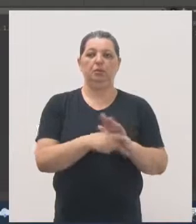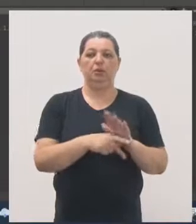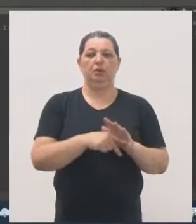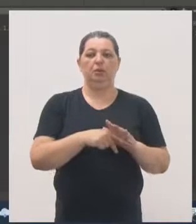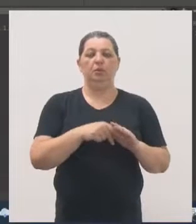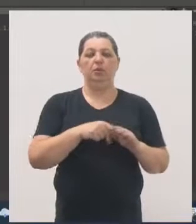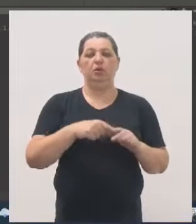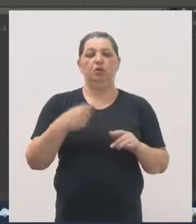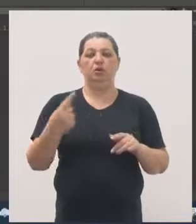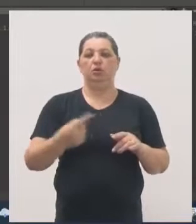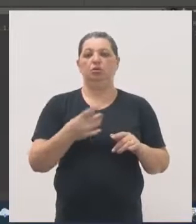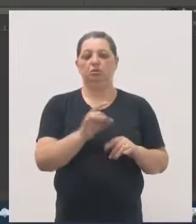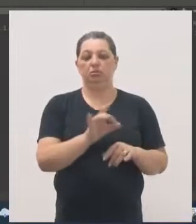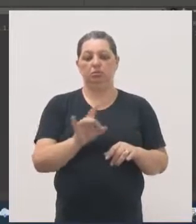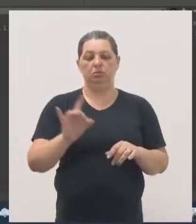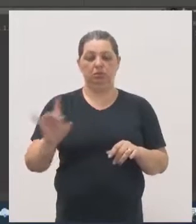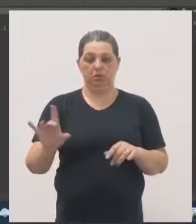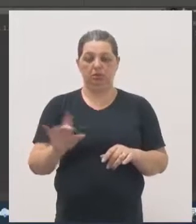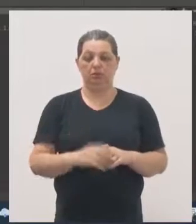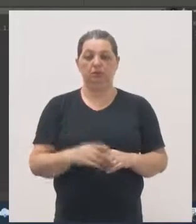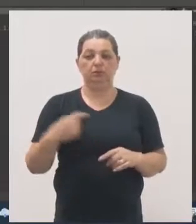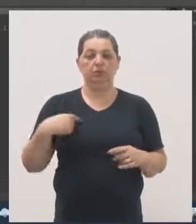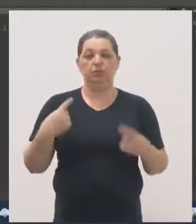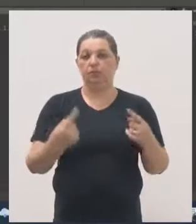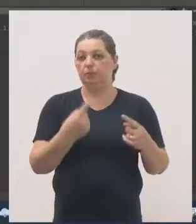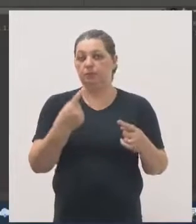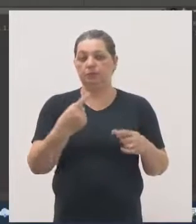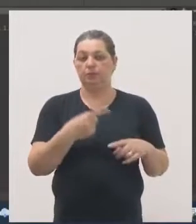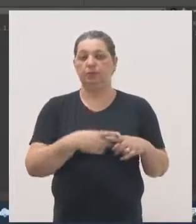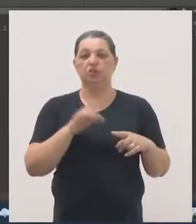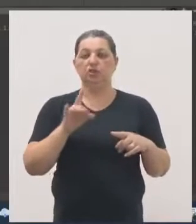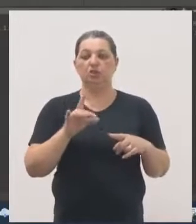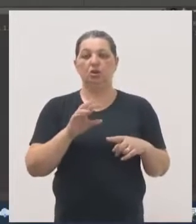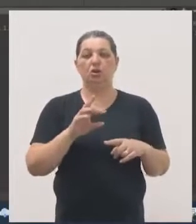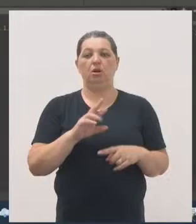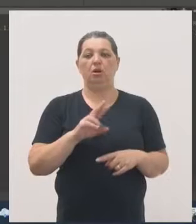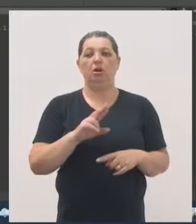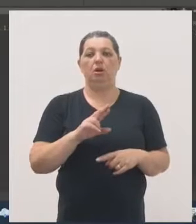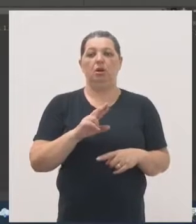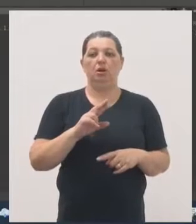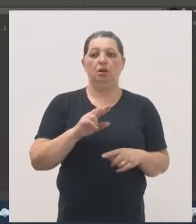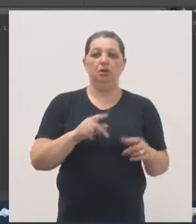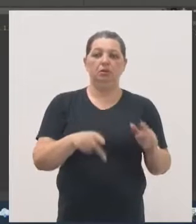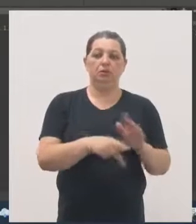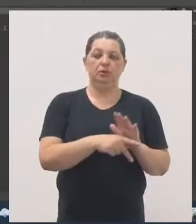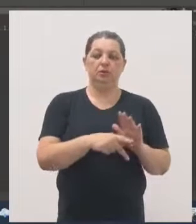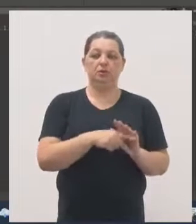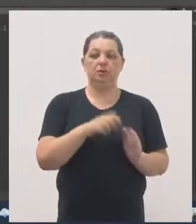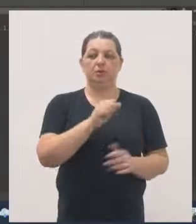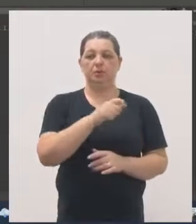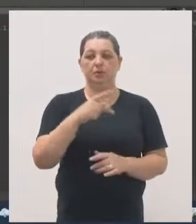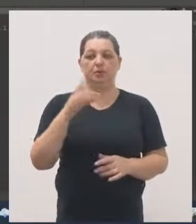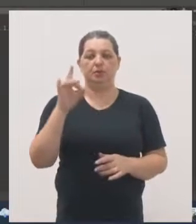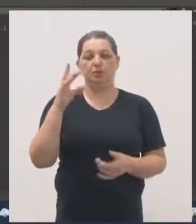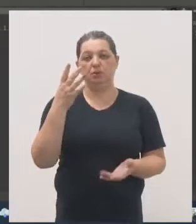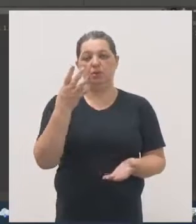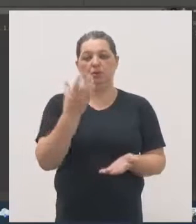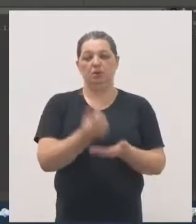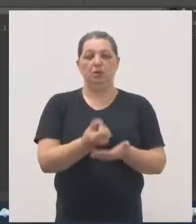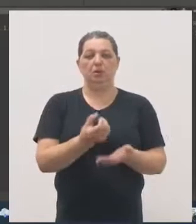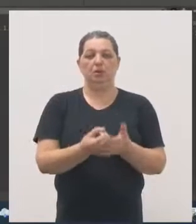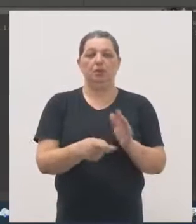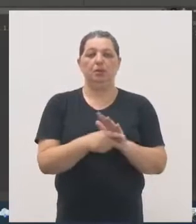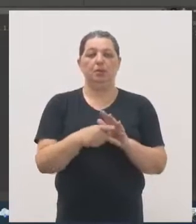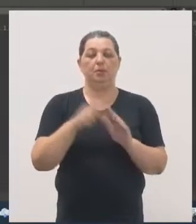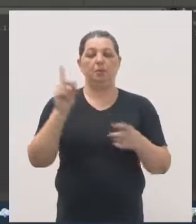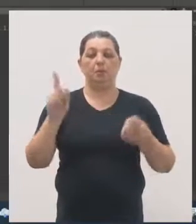individuais. Então, isso faz muito sentido, uma vez que a gente pensa que o Reaper, ele é um programa para gravar música, né? Por quê?